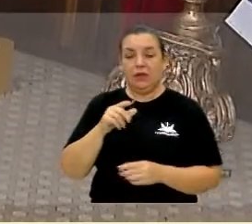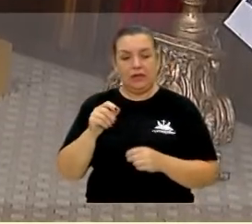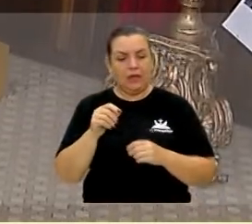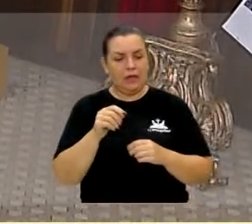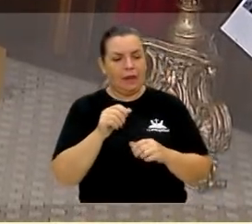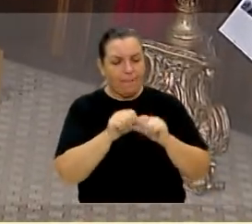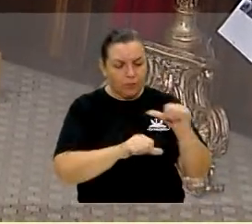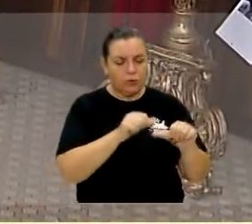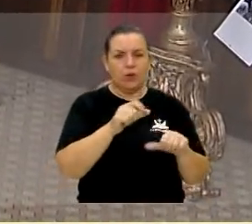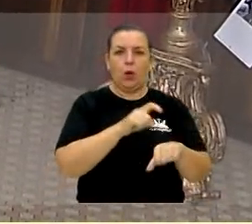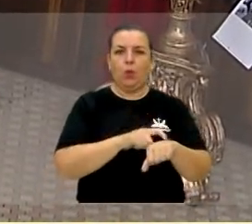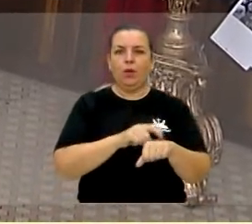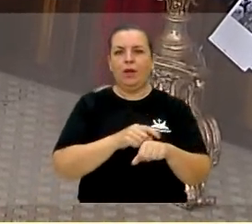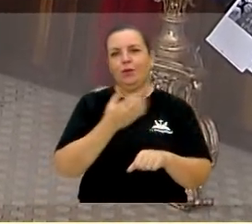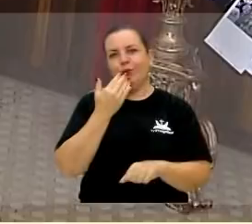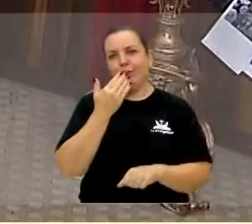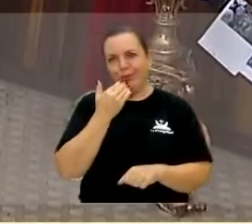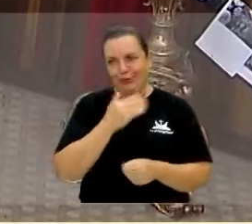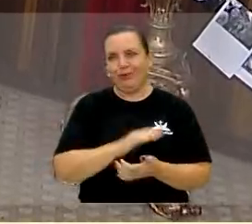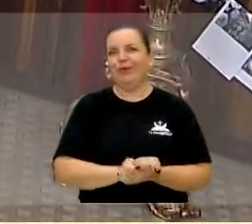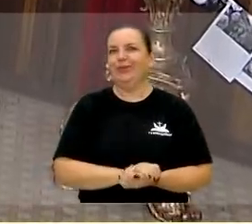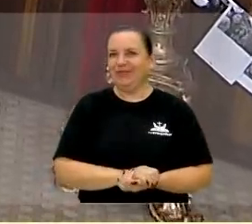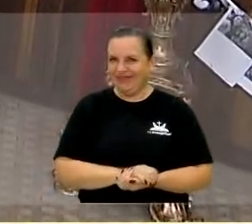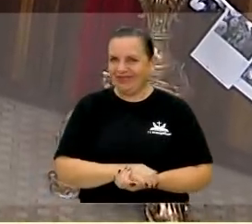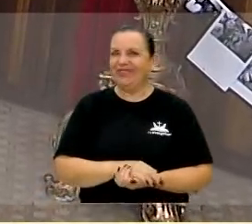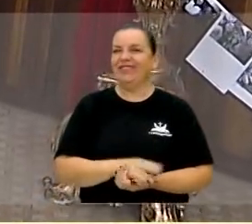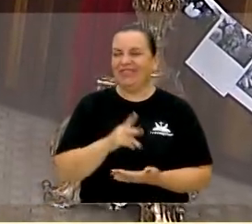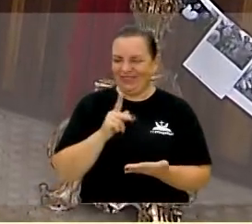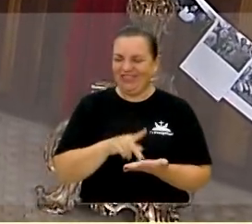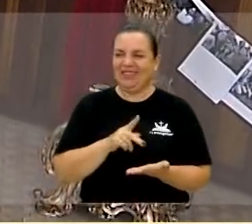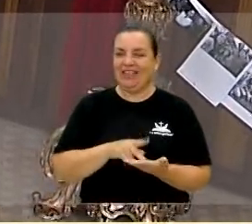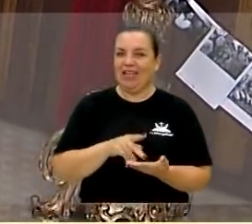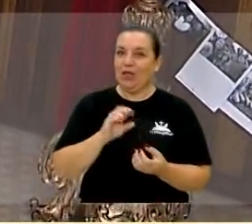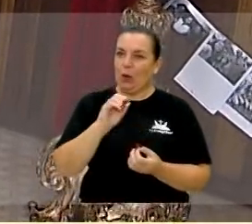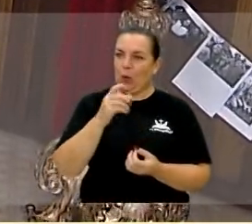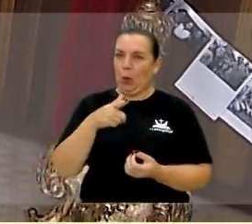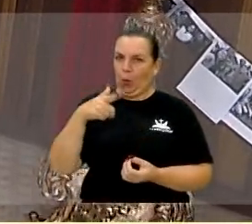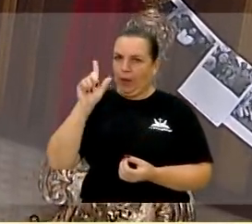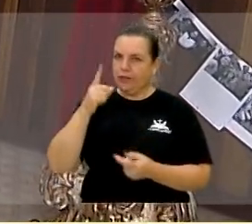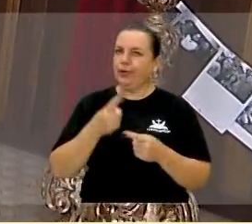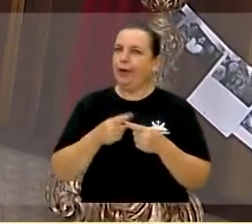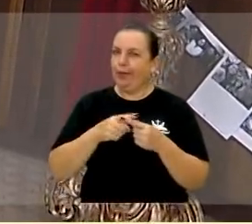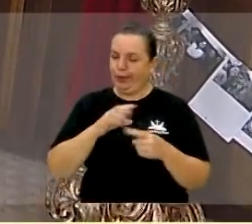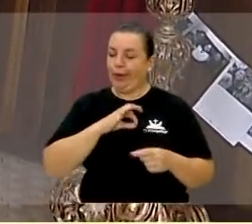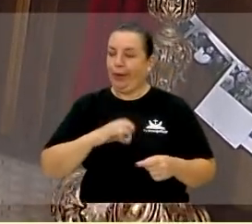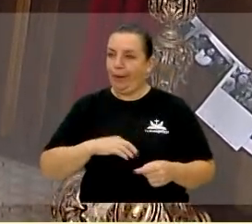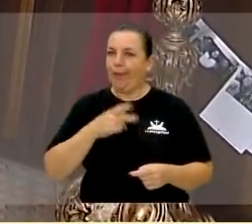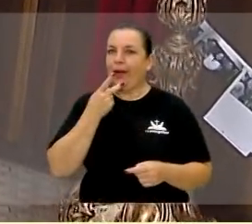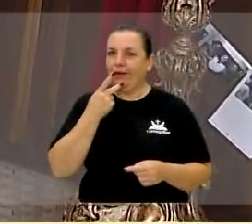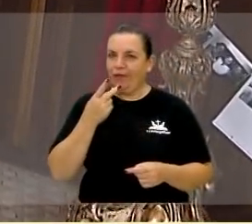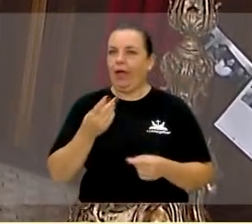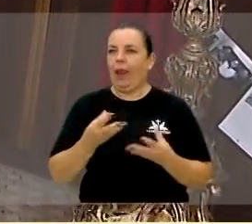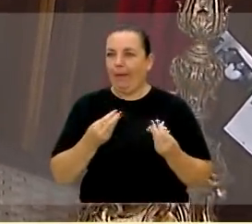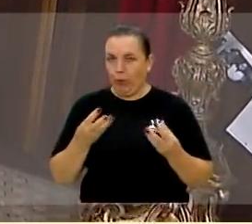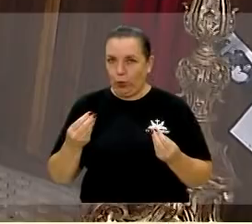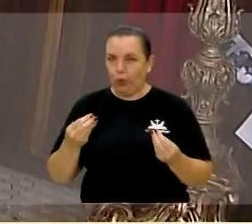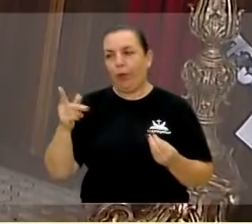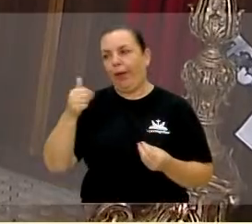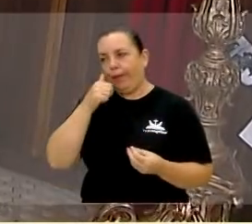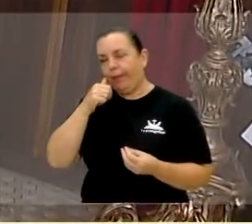almoço? Ou antes, porque o padre fala demais, me começa a roncar a barriga, me dizia uma